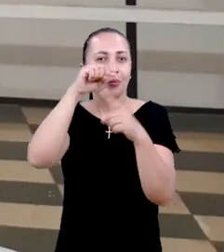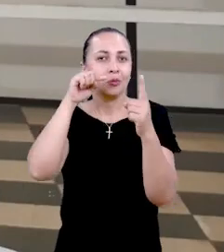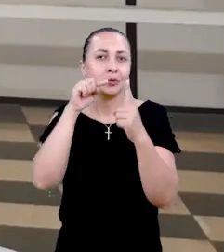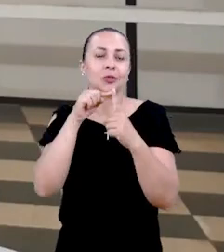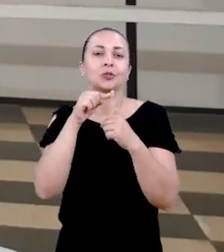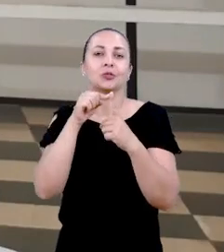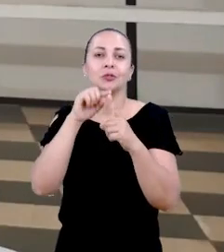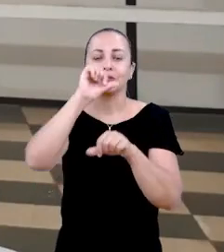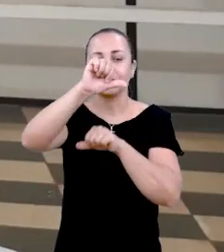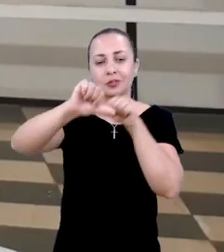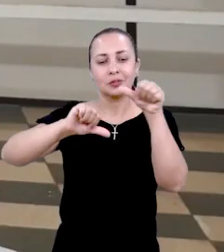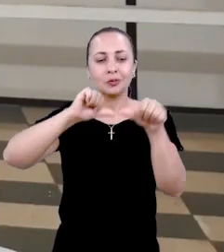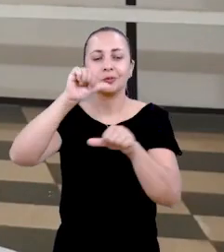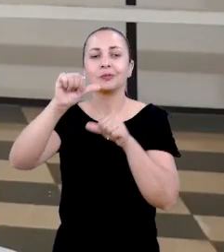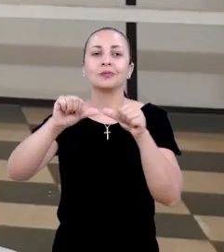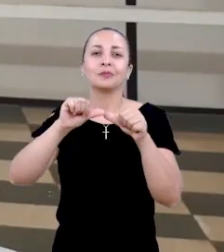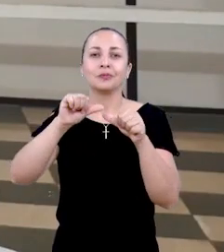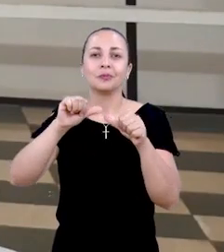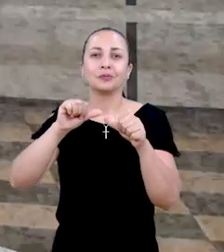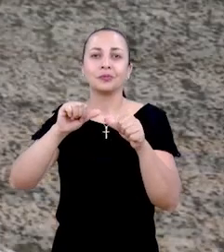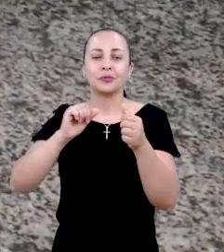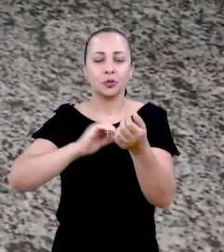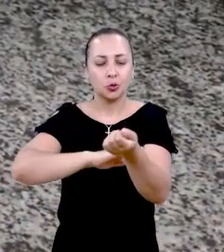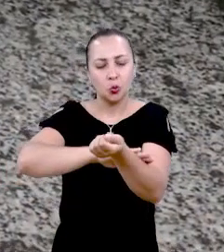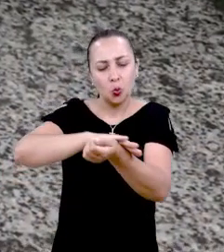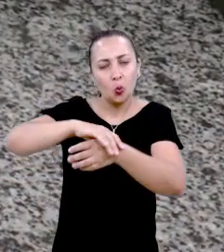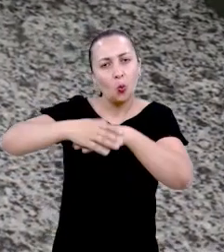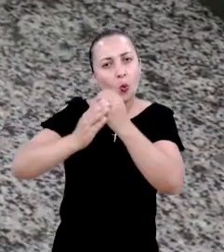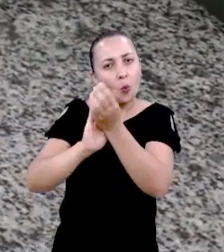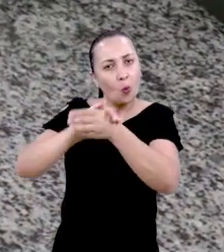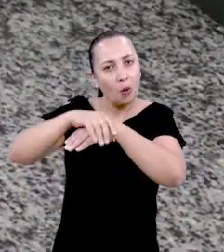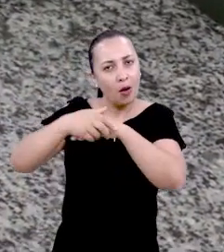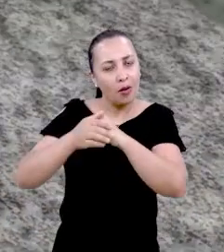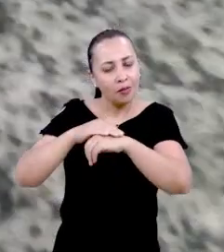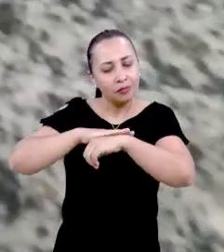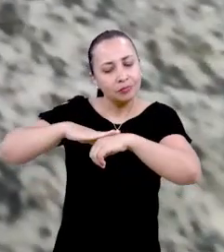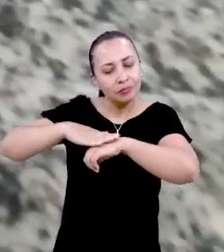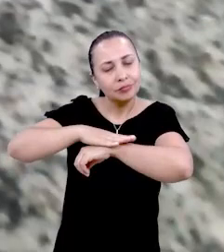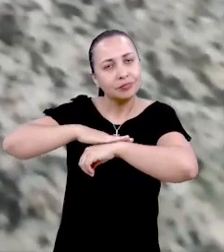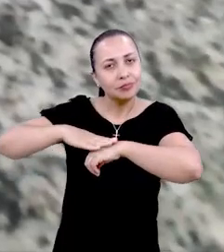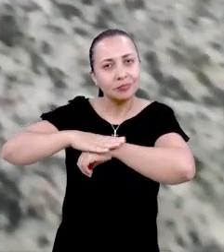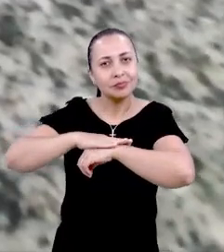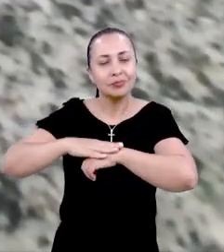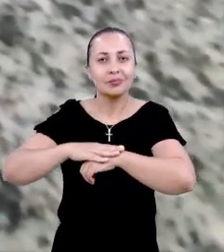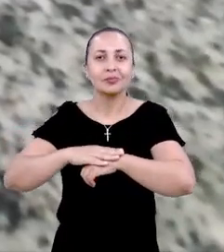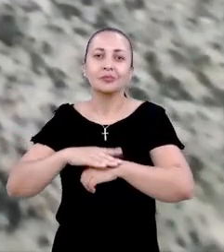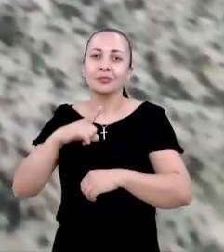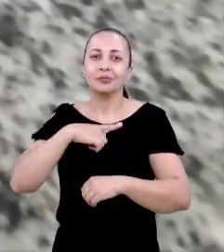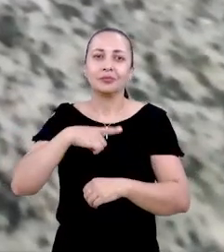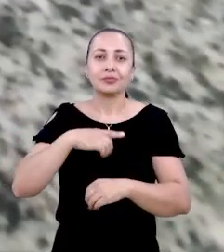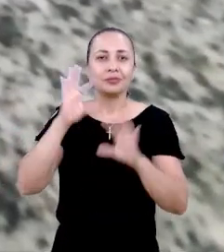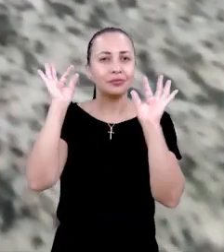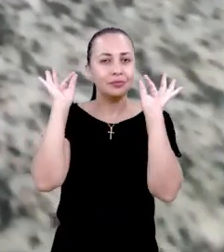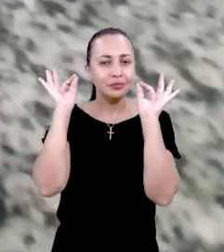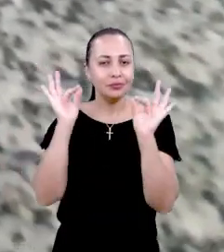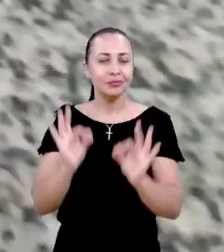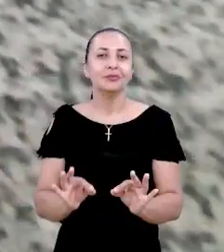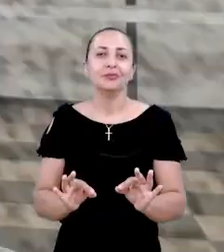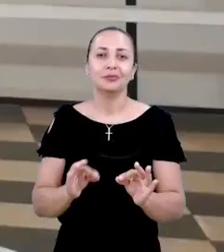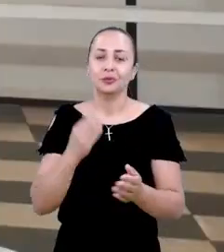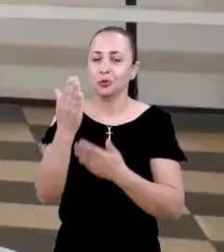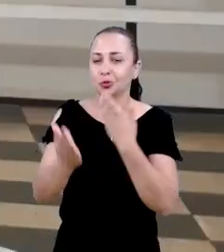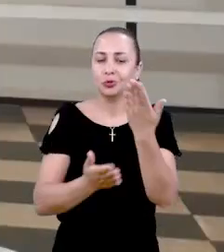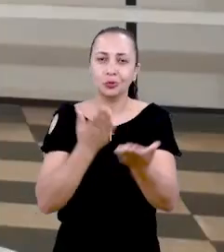objetivo desenvolver um creme que tivesse eficácia no tratamento, né,